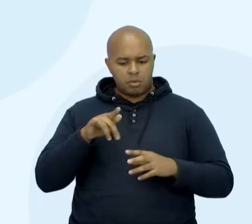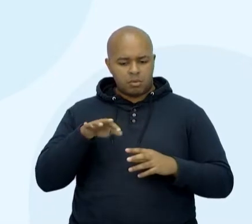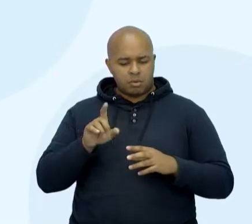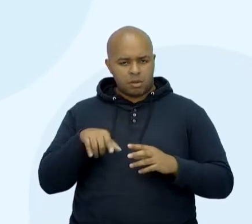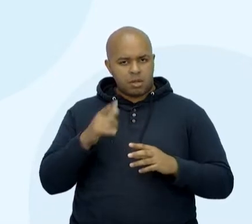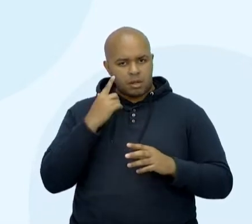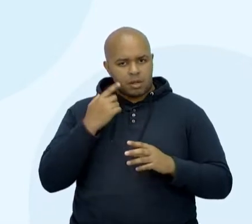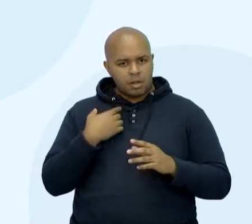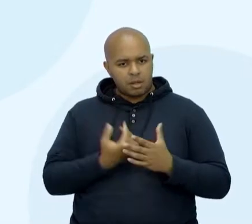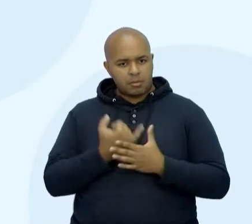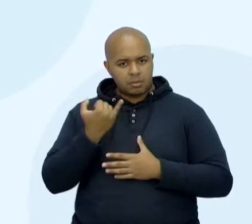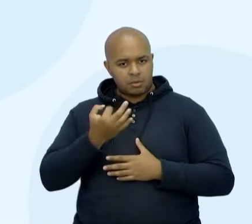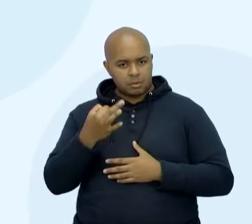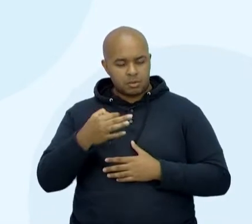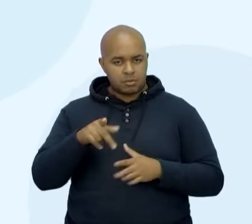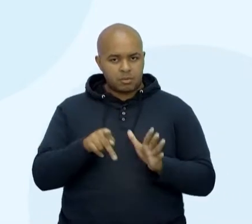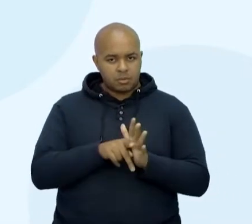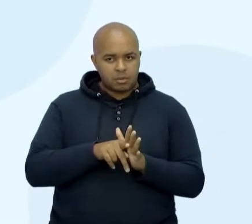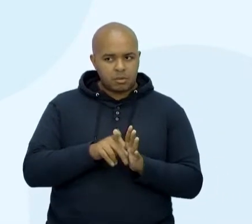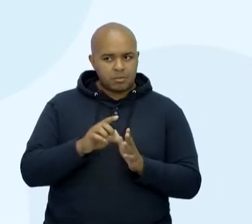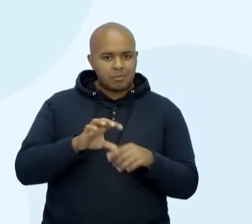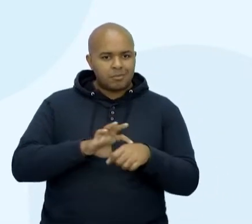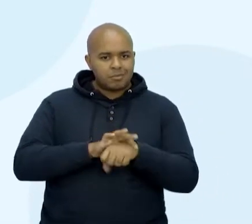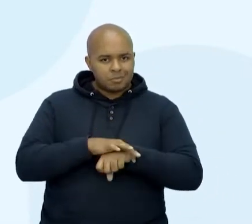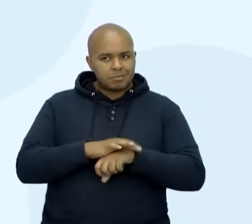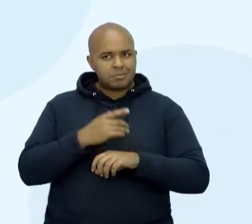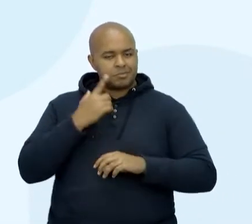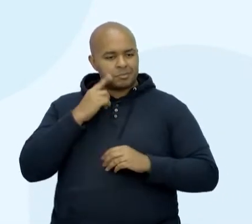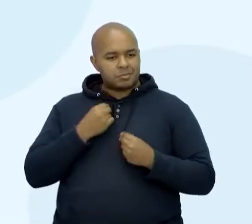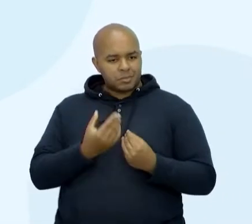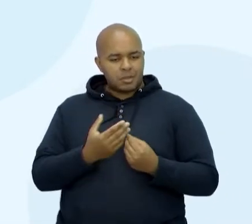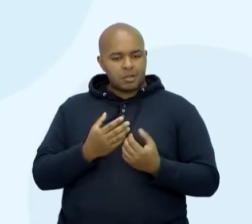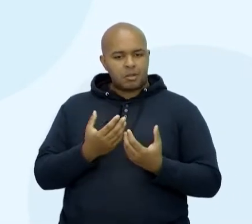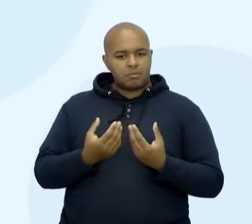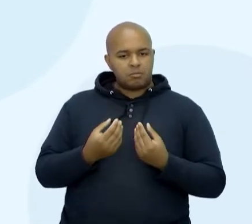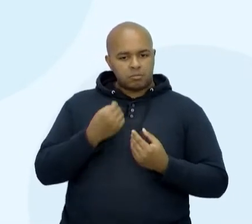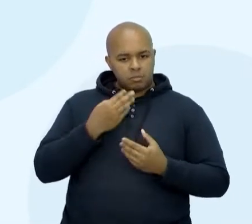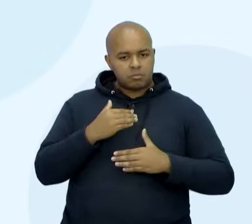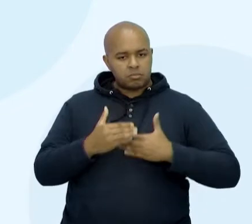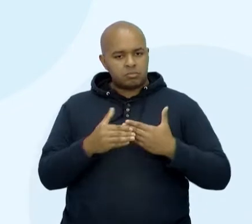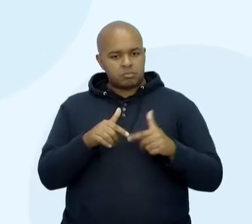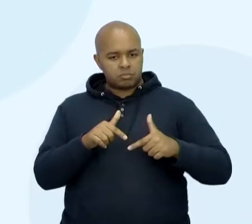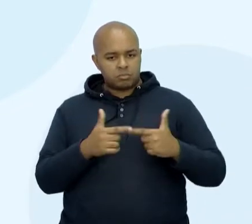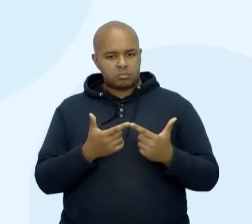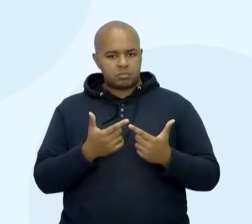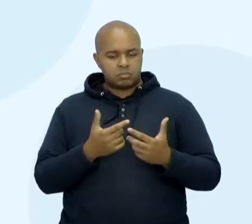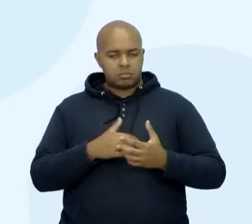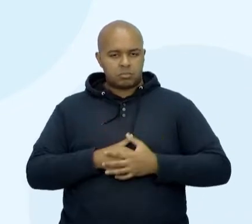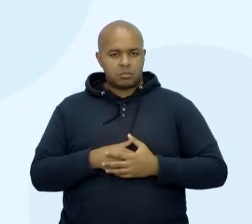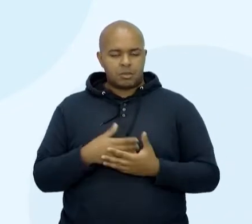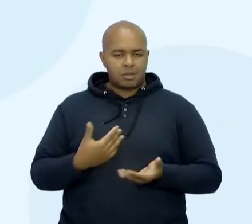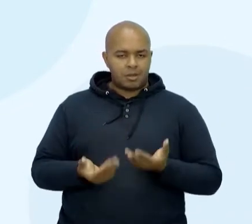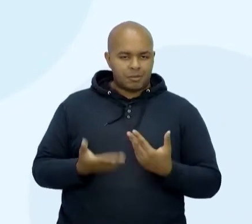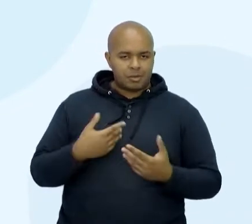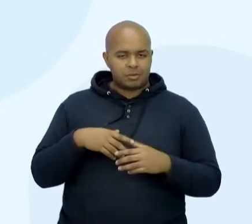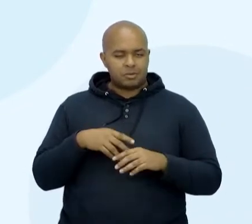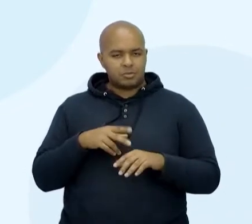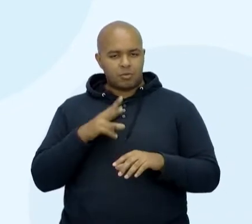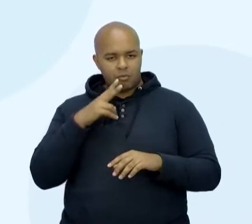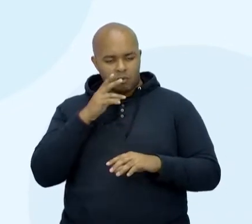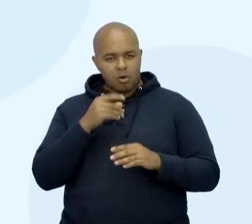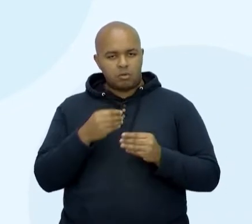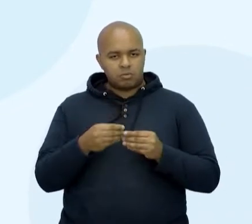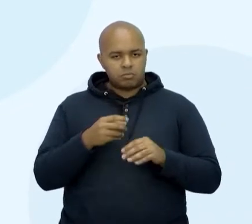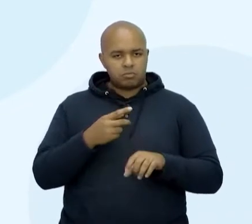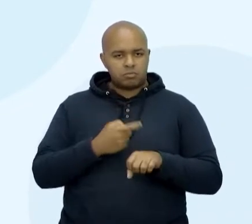são essenciais para garantir conforto e rendimento. Por exemplo, leveza, resistência, né?